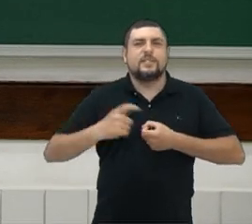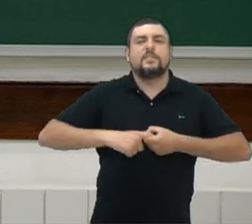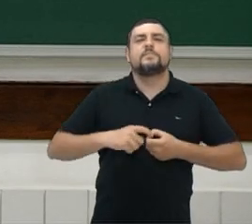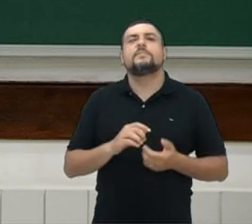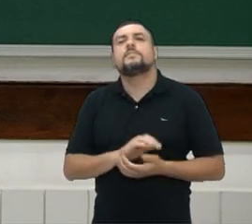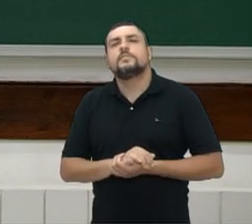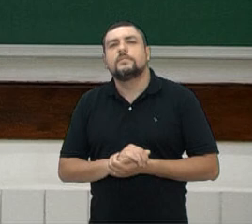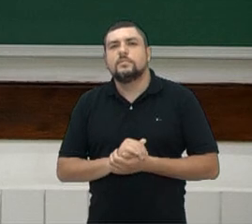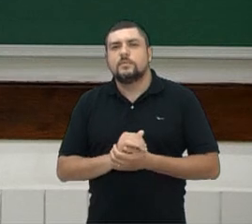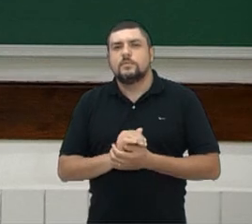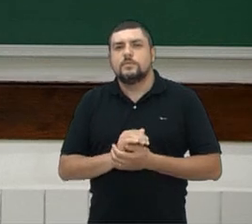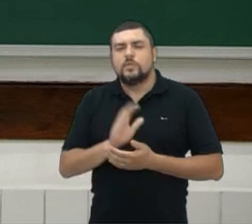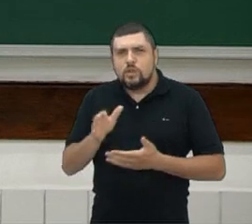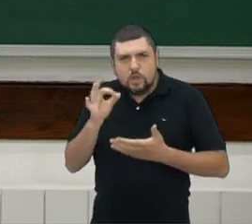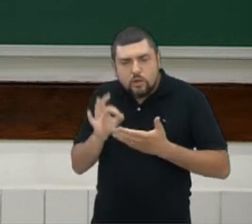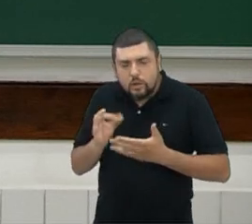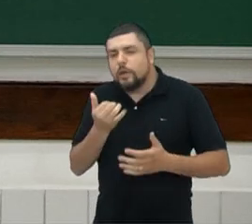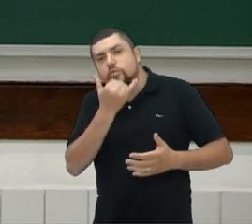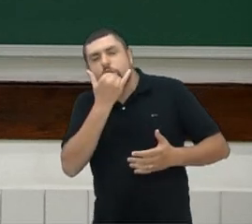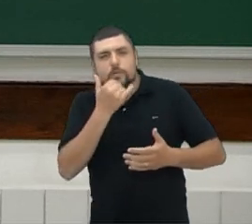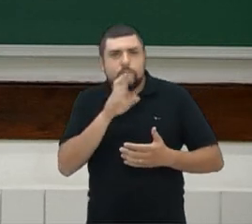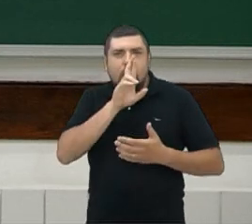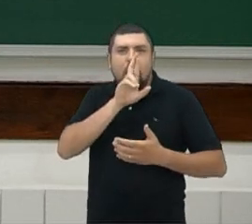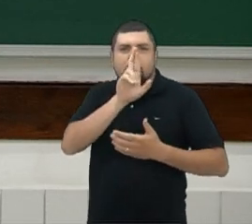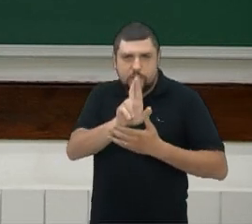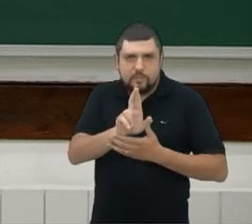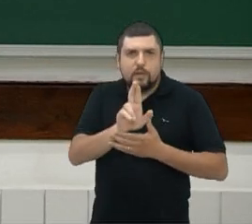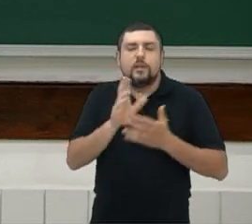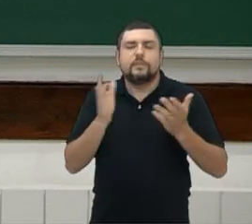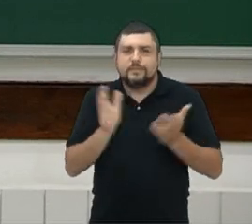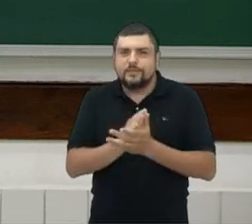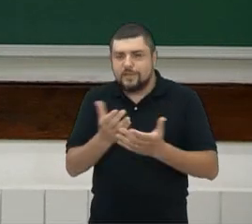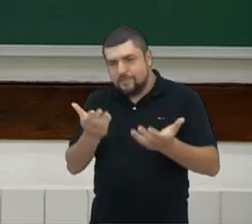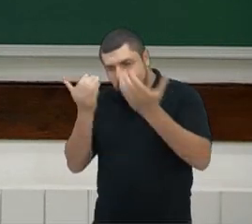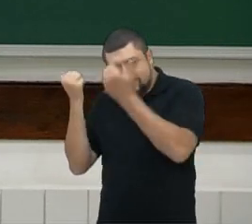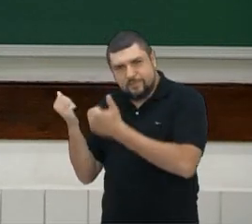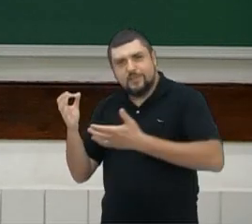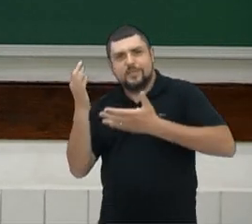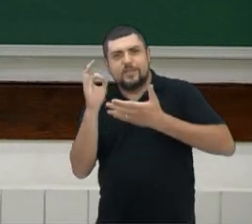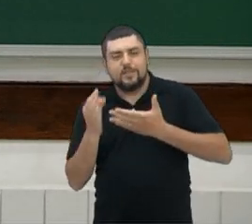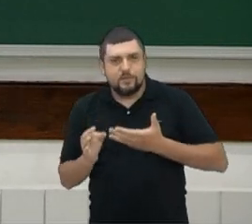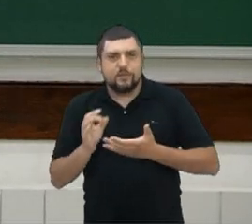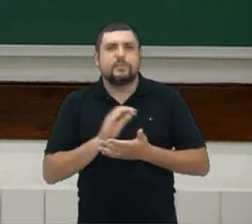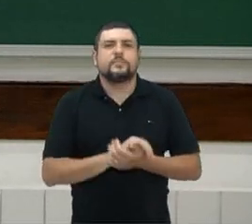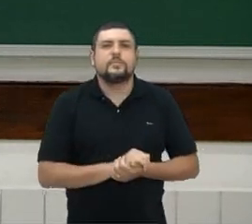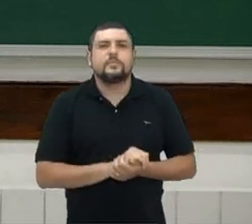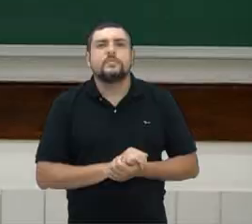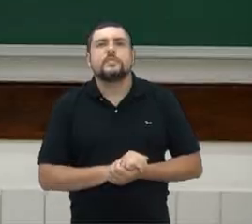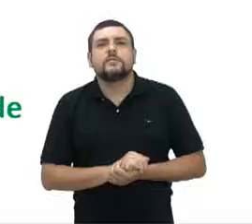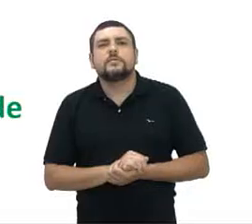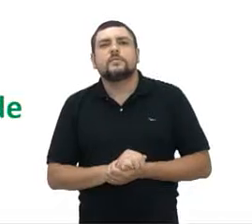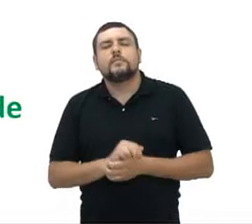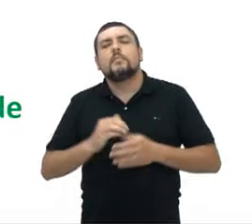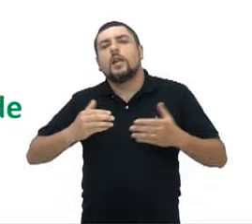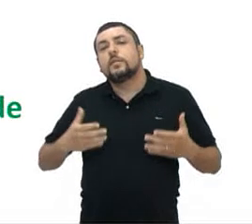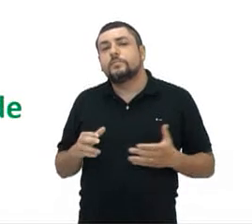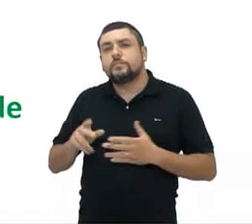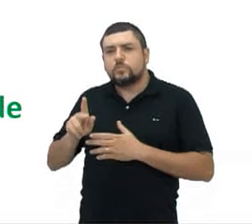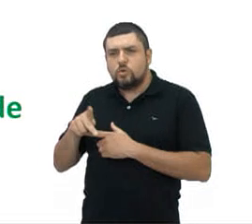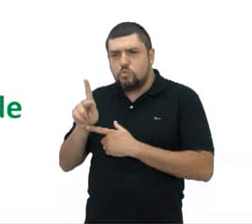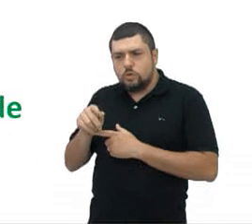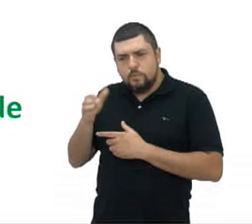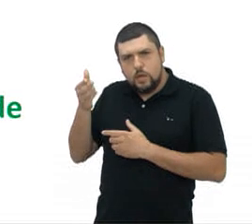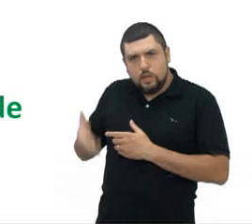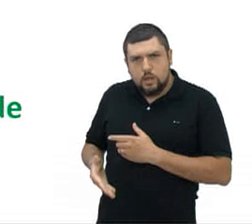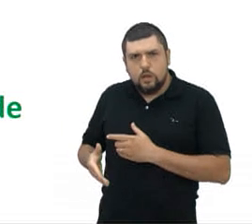voltei. Corrigiram? É, corrigir não, né? Responderam, vamos corrigir e vamos junto nessa aí. Os cuxitas eram